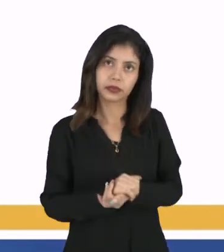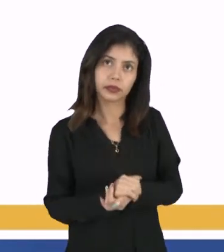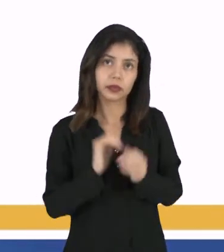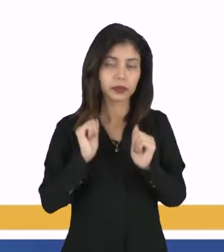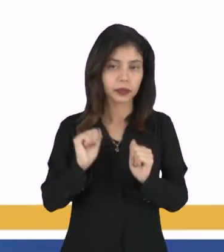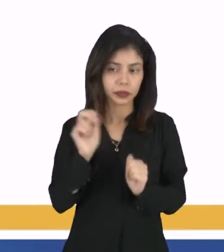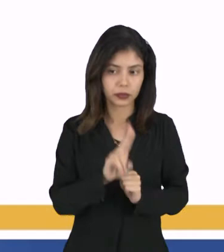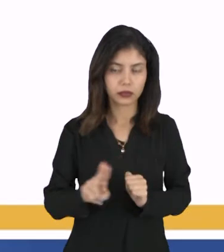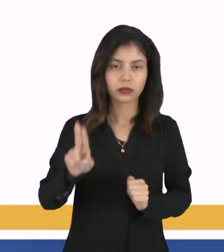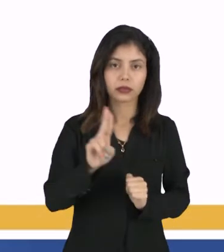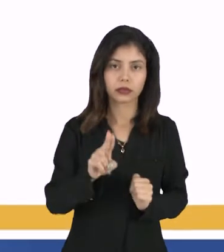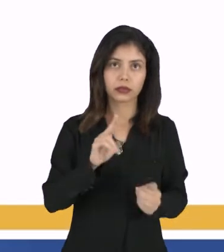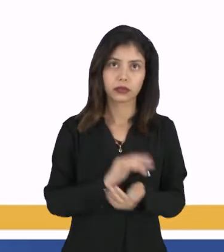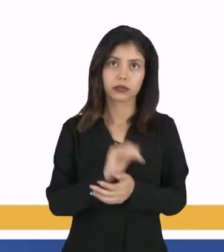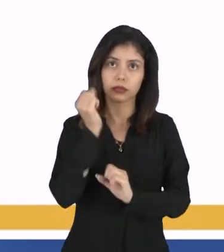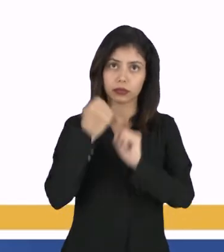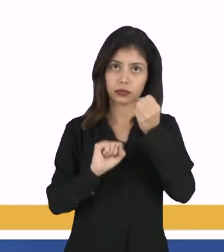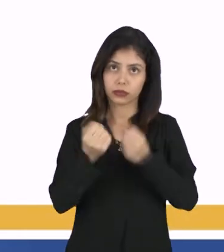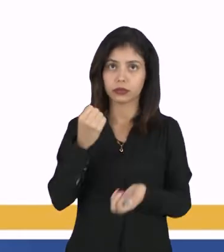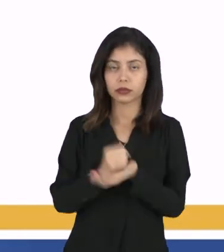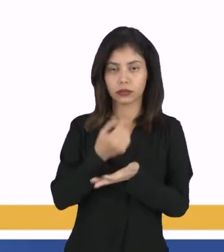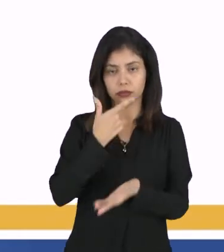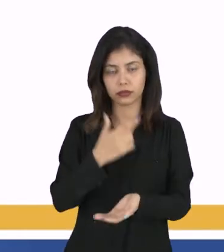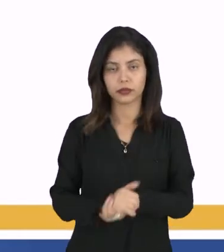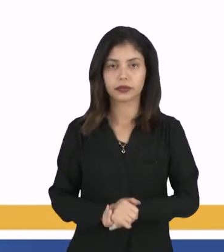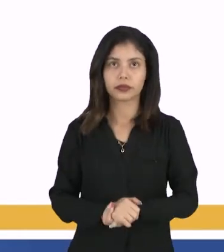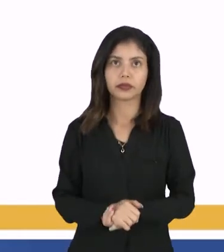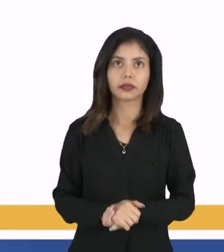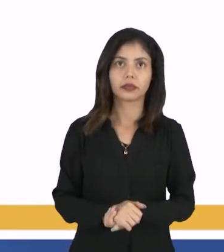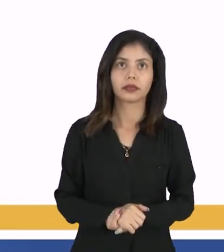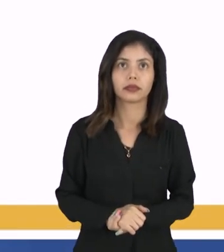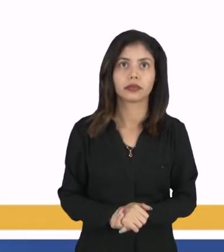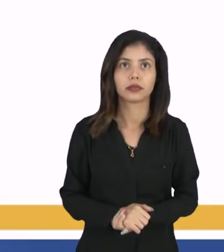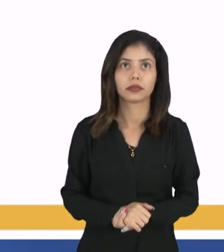fungos podem ser usados na indústria de medicamentos, tá?